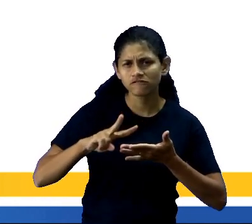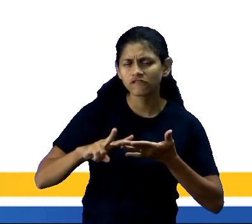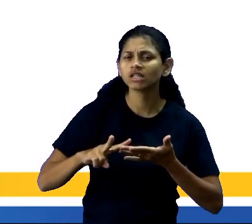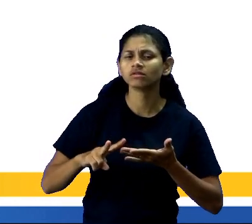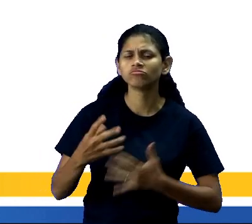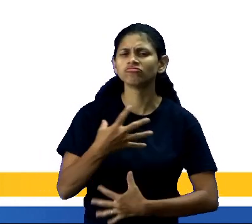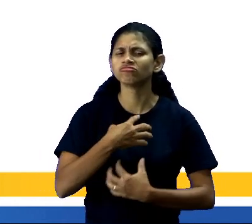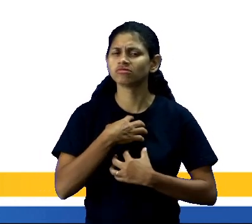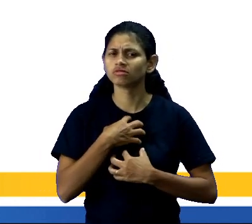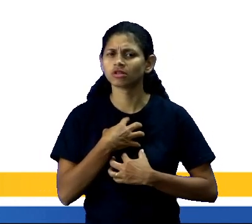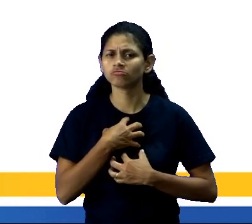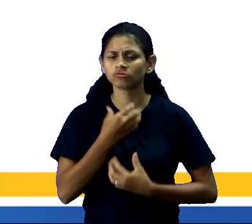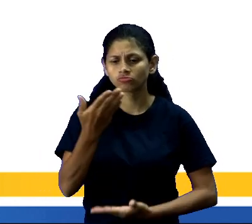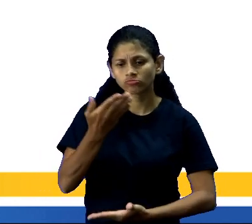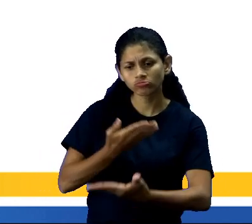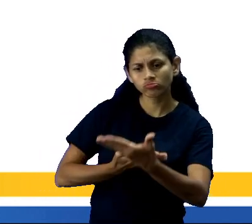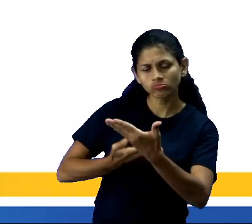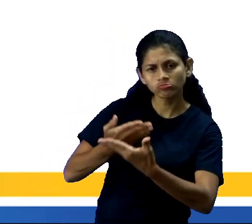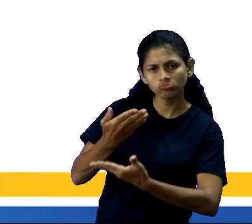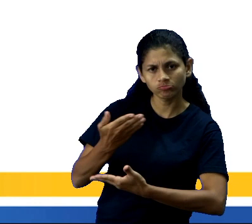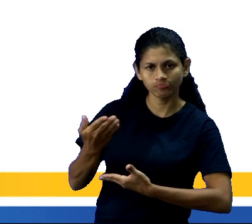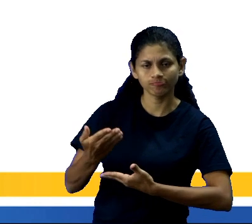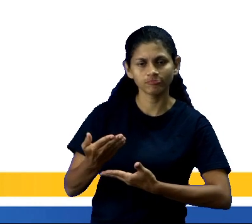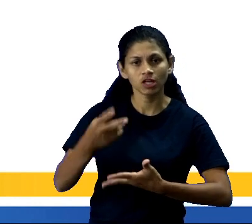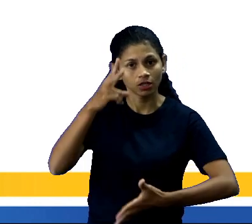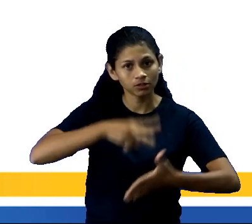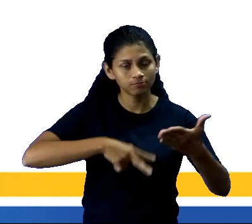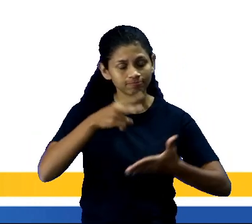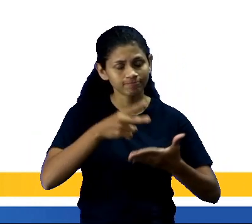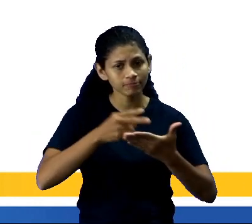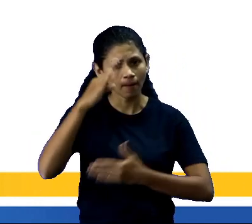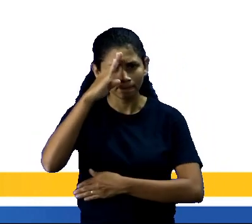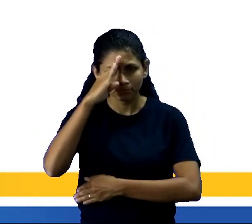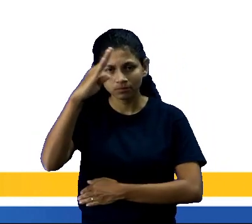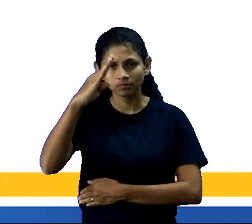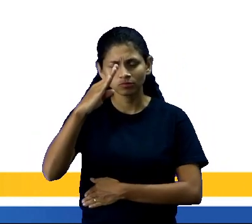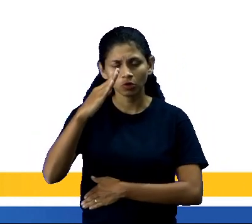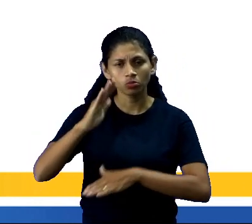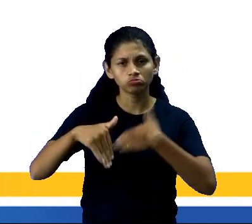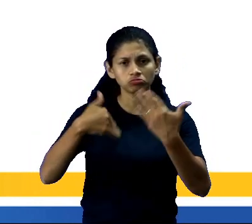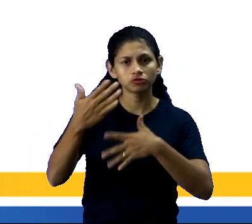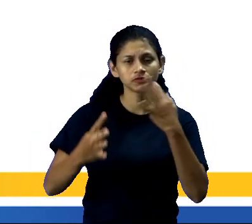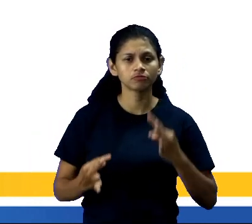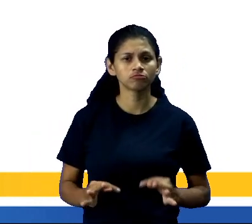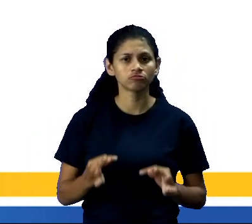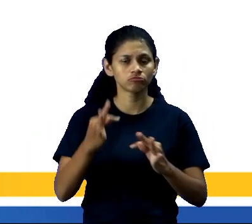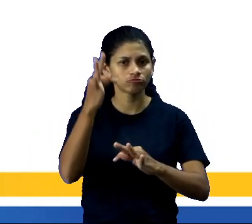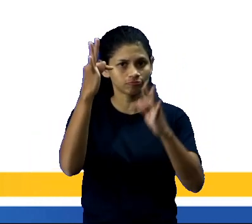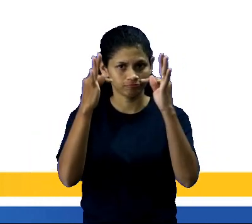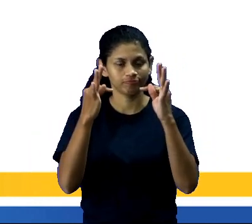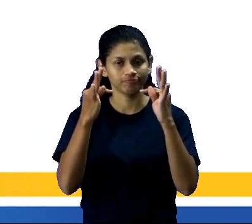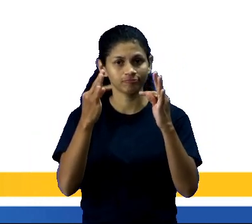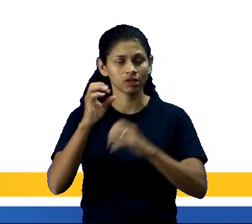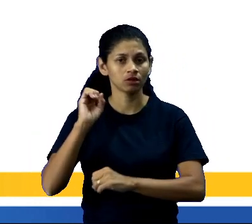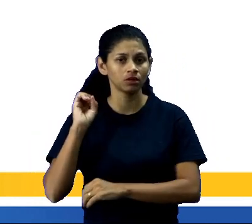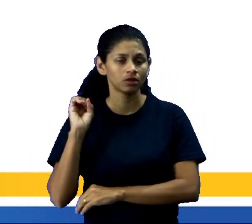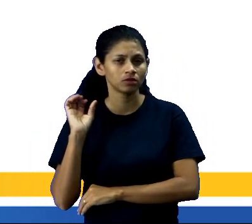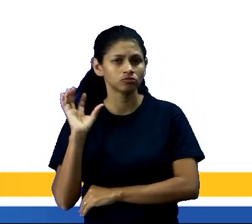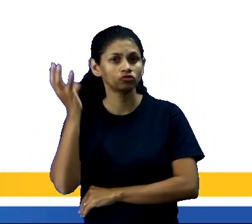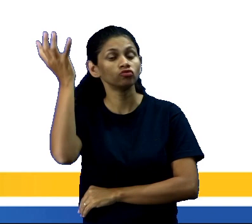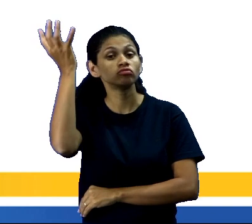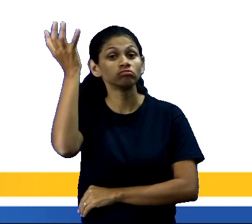maneiras de compartilharmos leituras, principalmente após o avanço da tecnologia, que surgiram novos